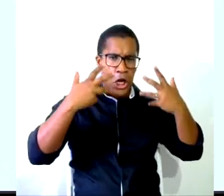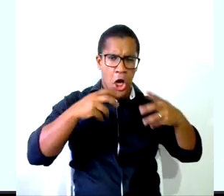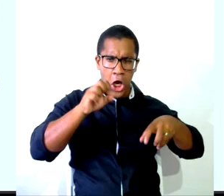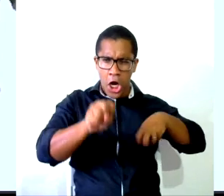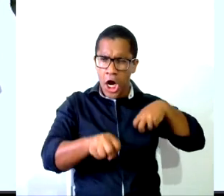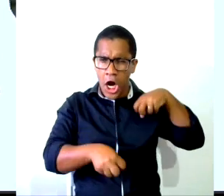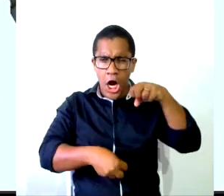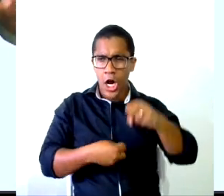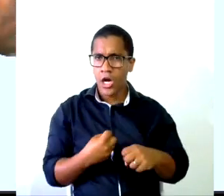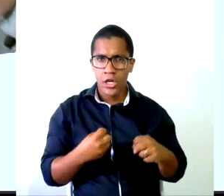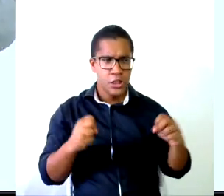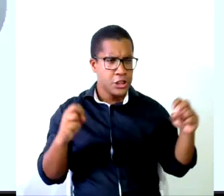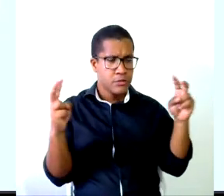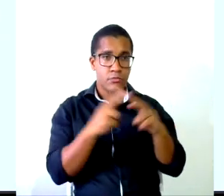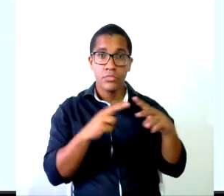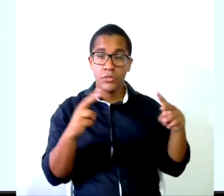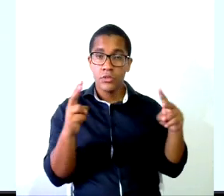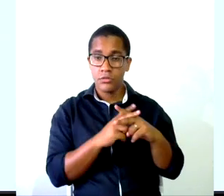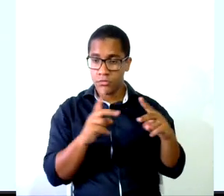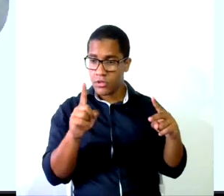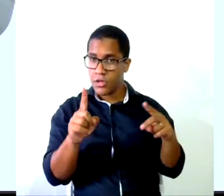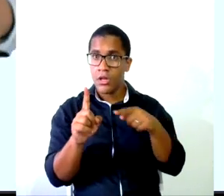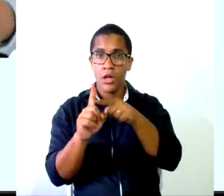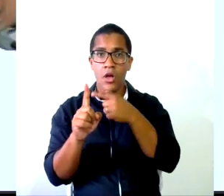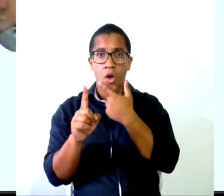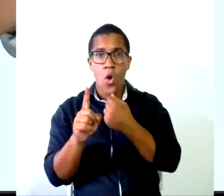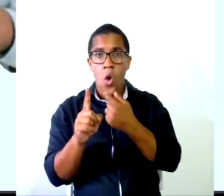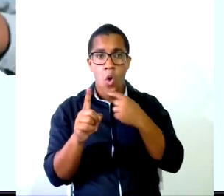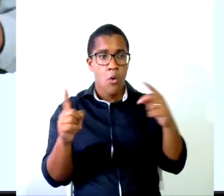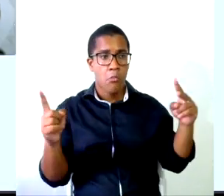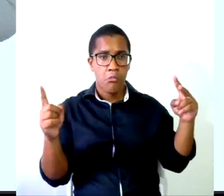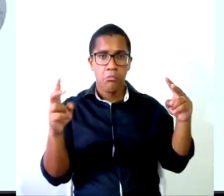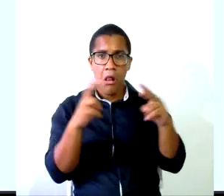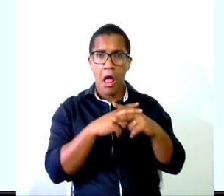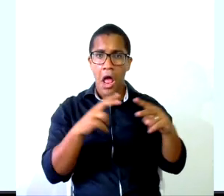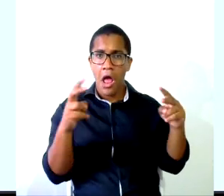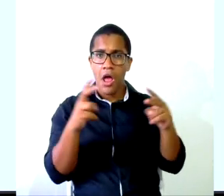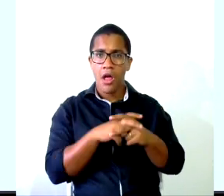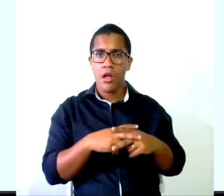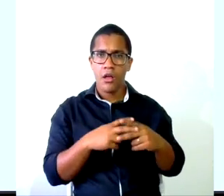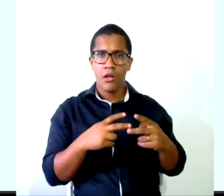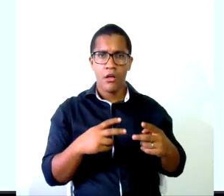para duelarem com leões. Que covardia! Que